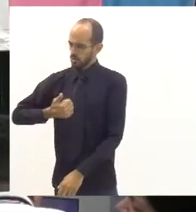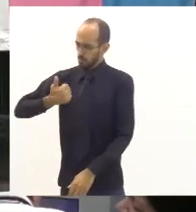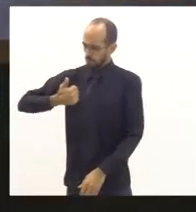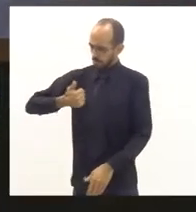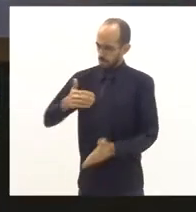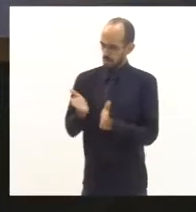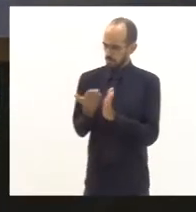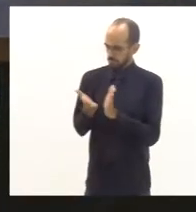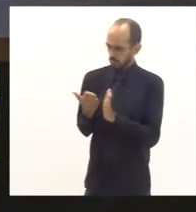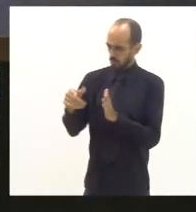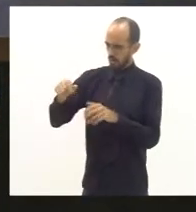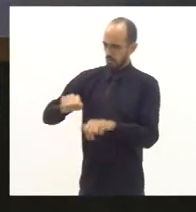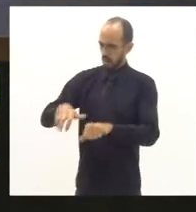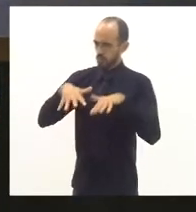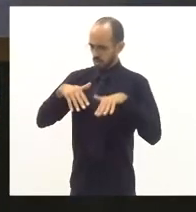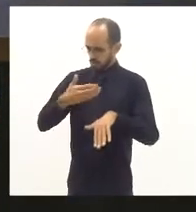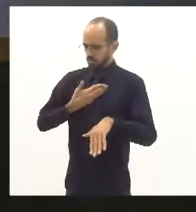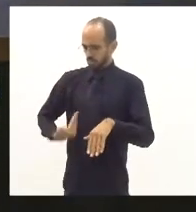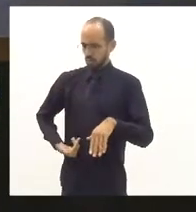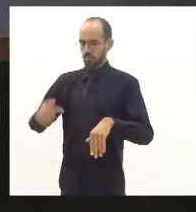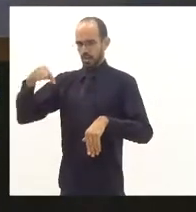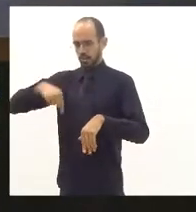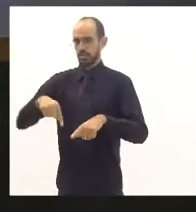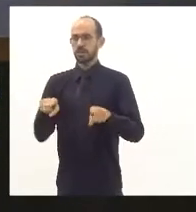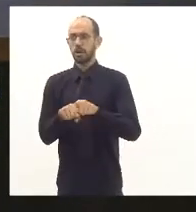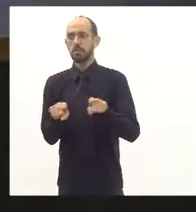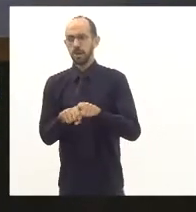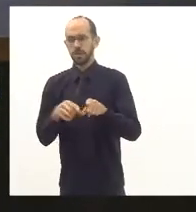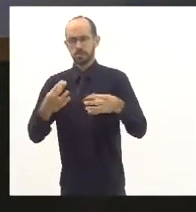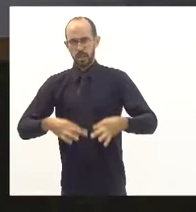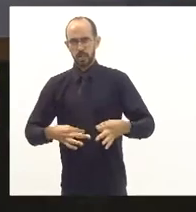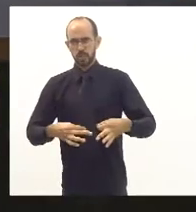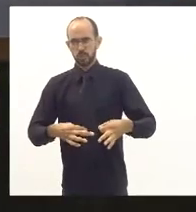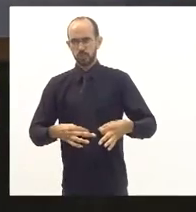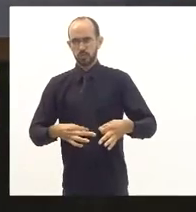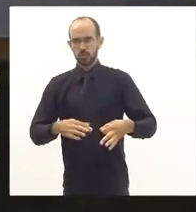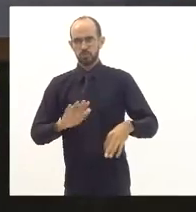numa audiência pública dessa comissão, se não me engano, há uns...